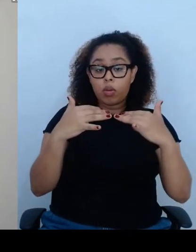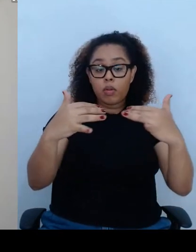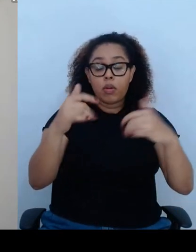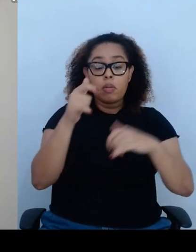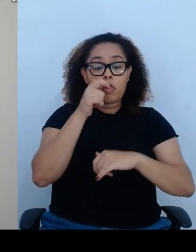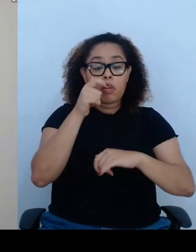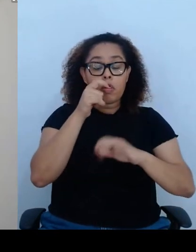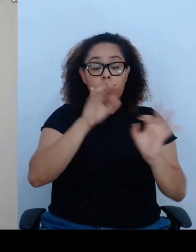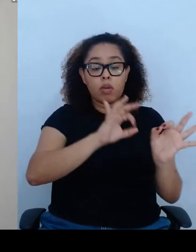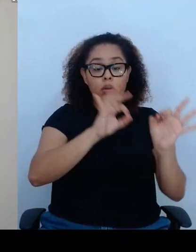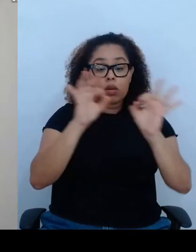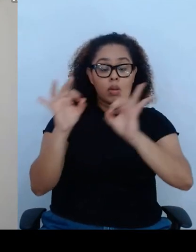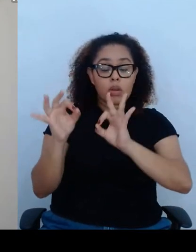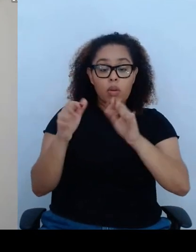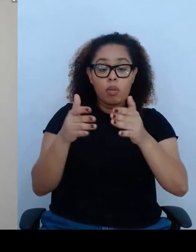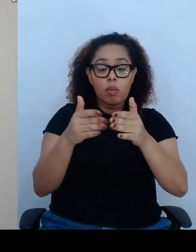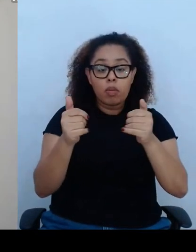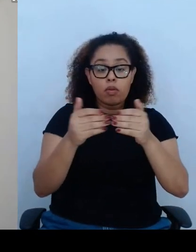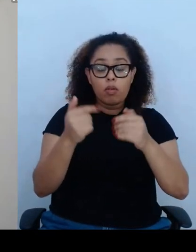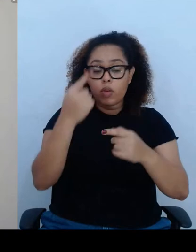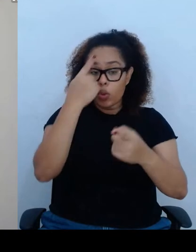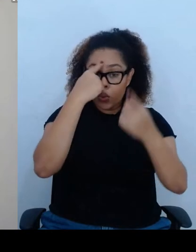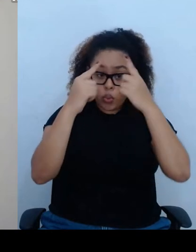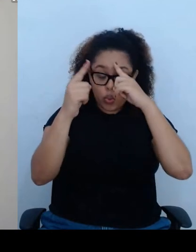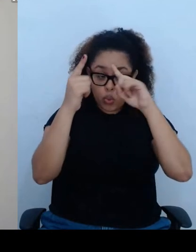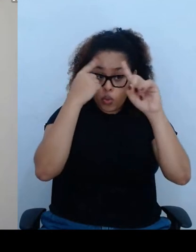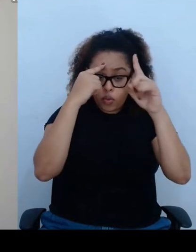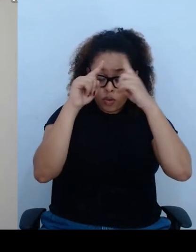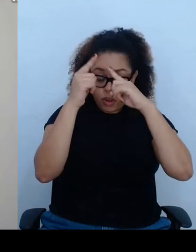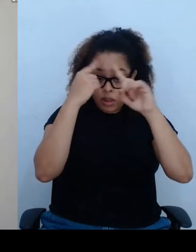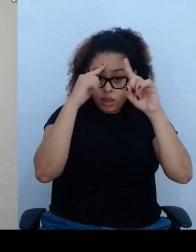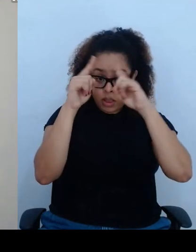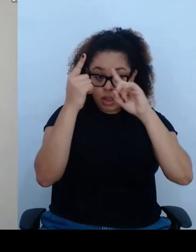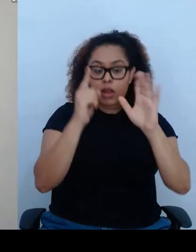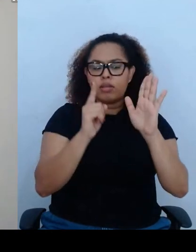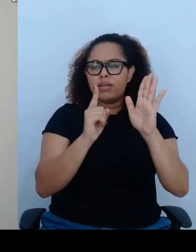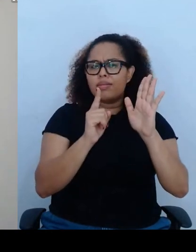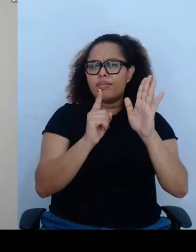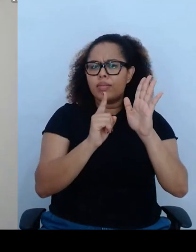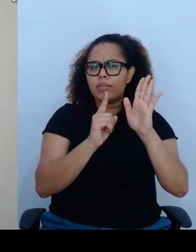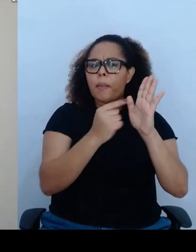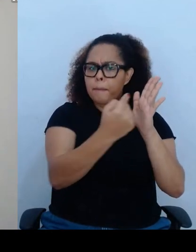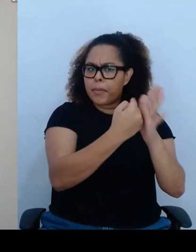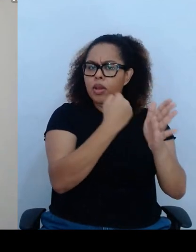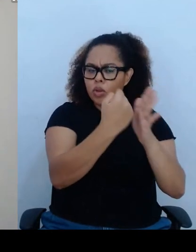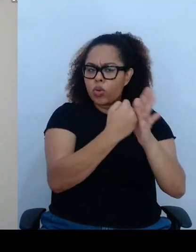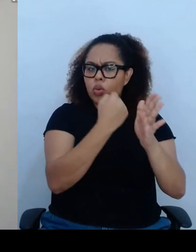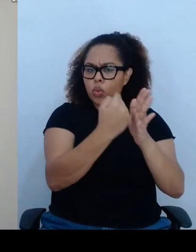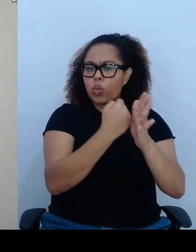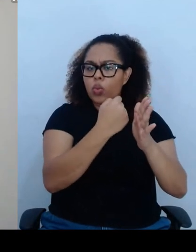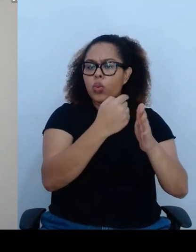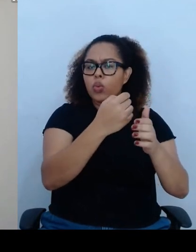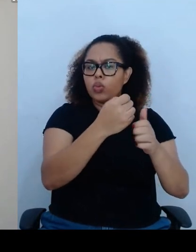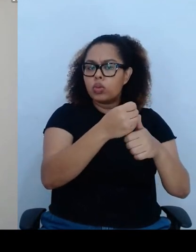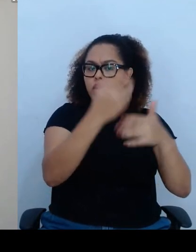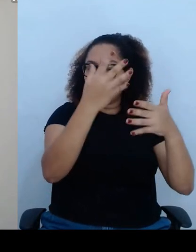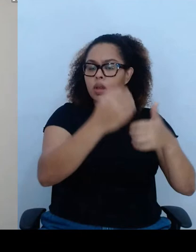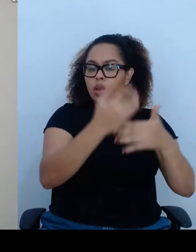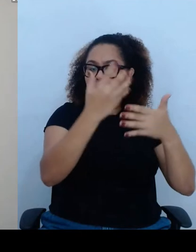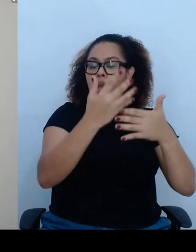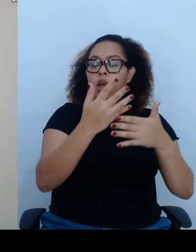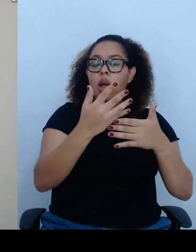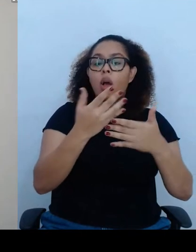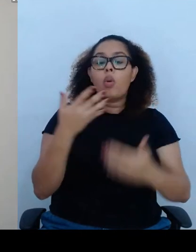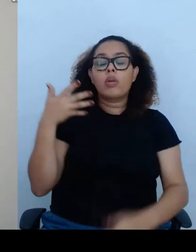assistindo que por favor envia as perguntas porque ao final da fala ao final das falas